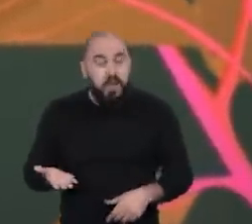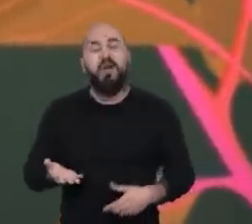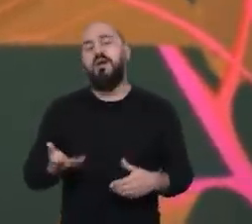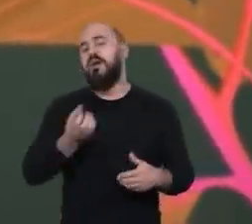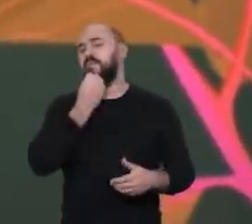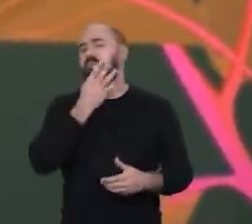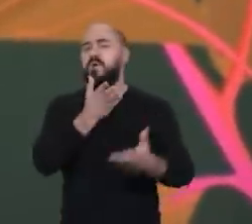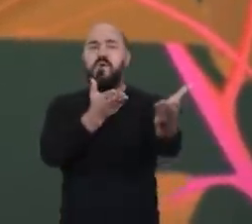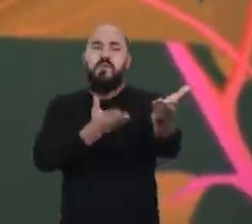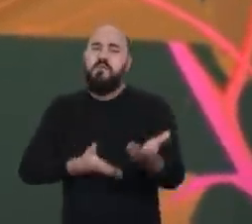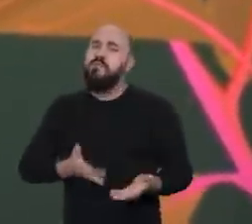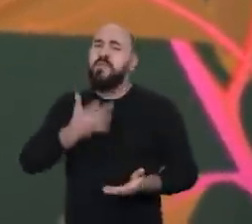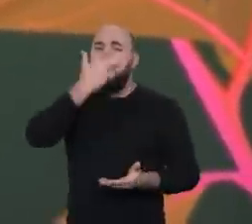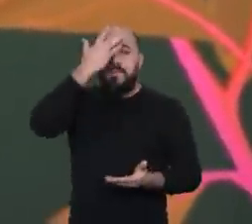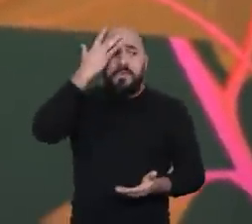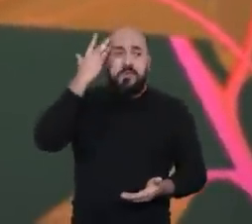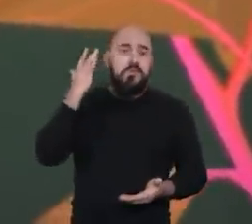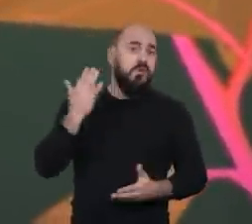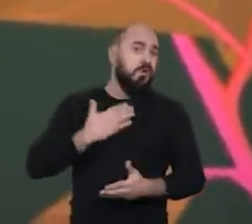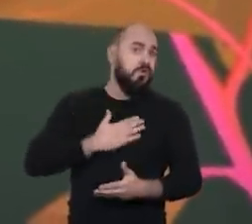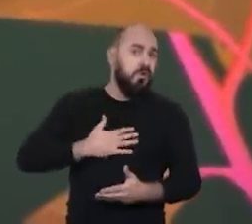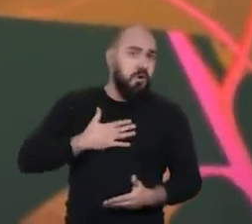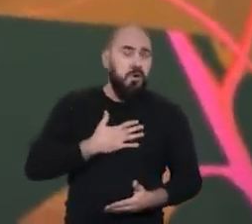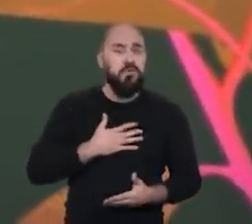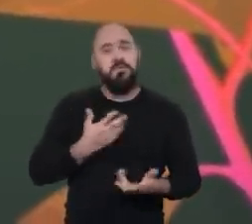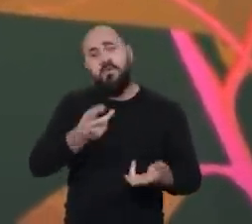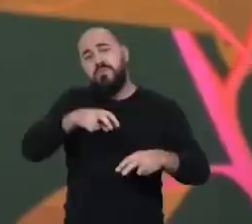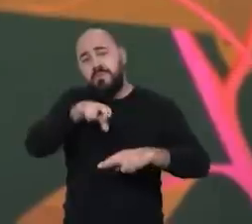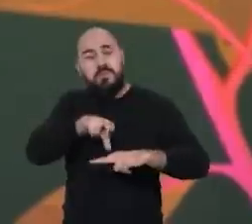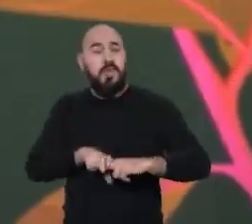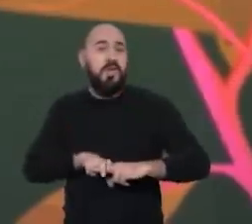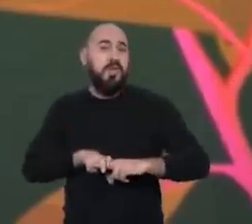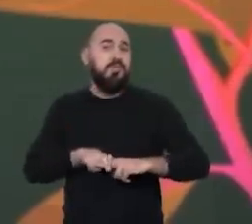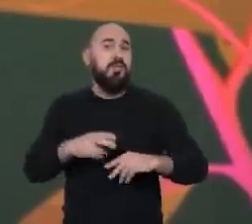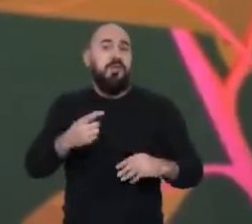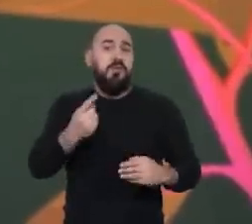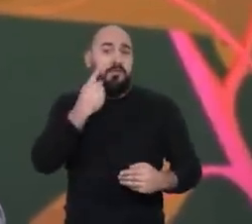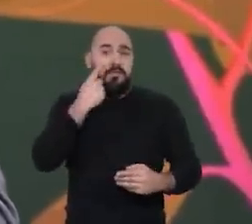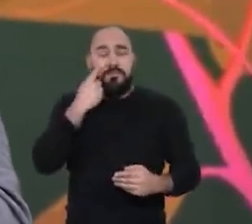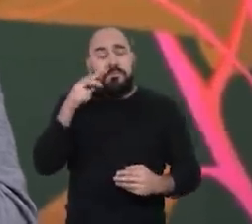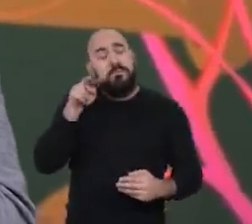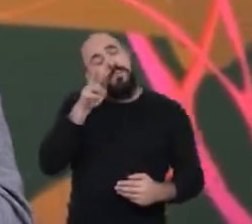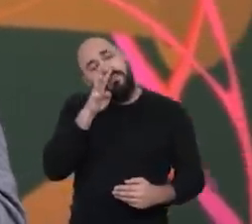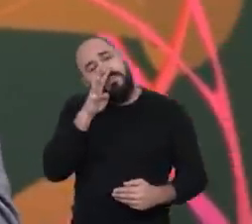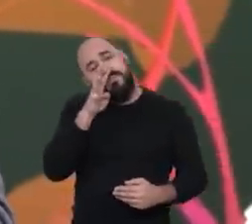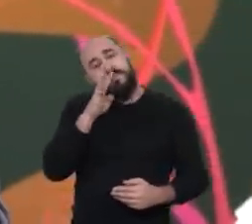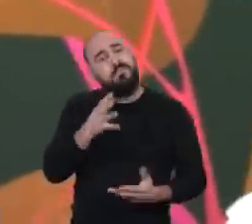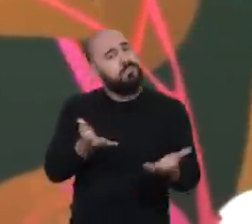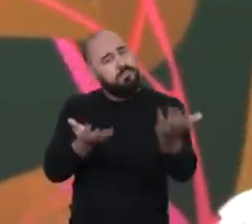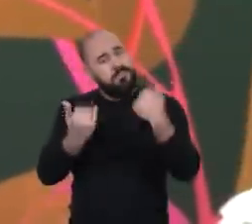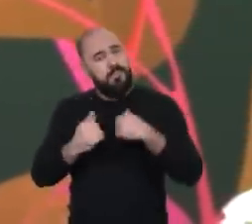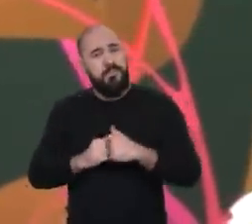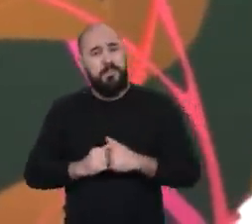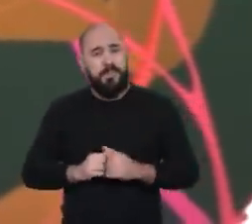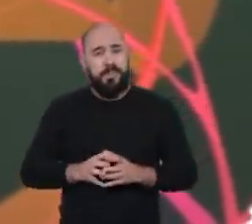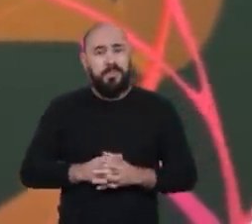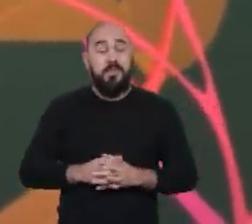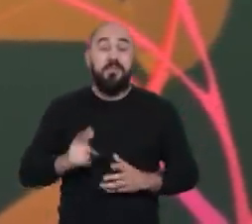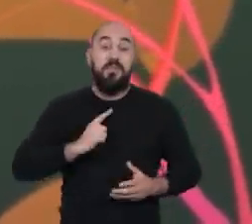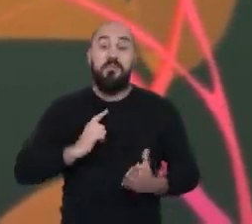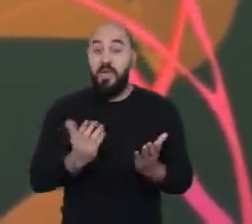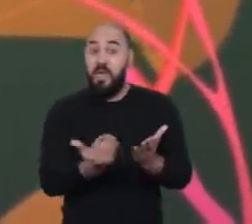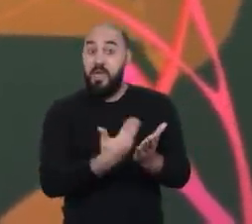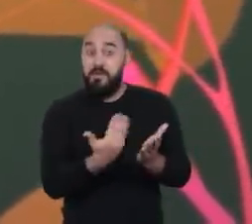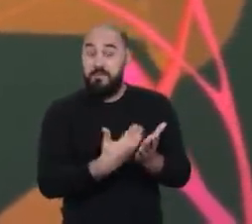ama, convide alguém que você gosta, então senta no sofá e venha junto com a gente. Nós temos uma revista aqui, Sentimentos. Ela foi produzida pela